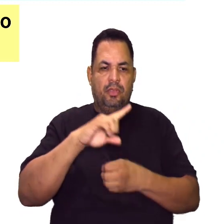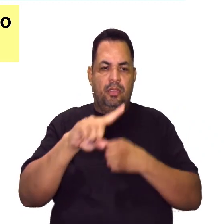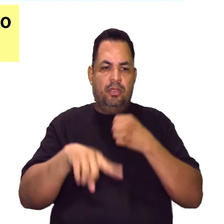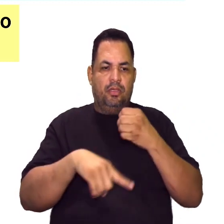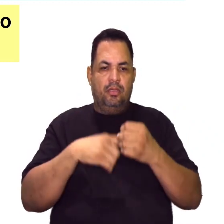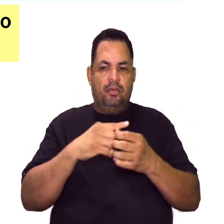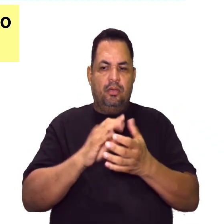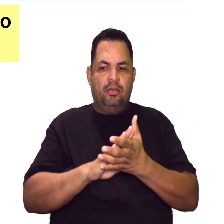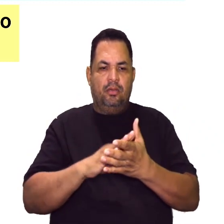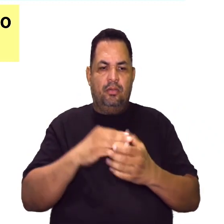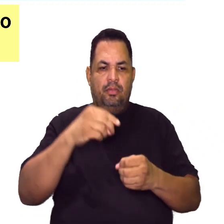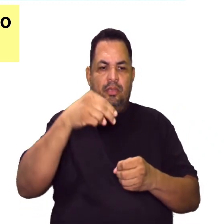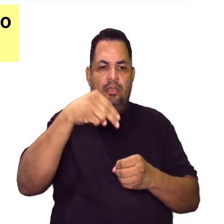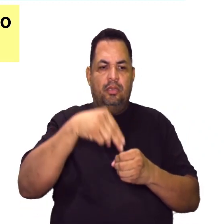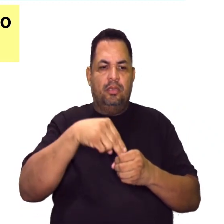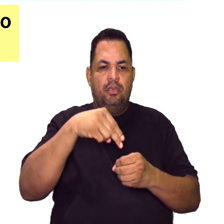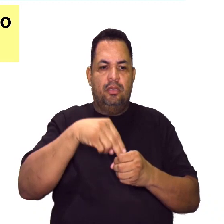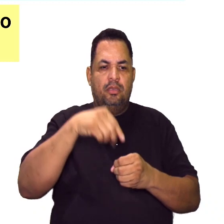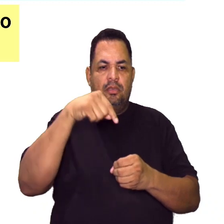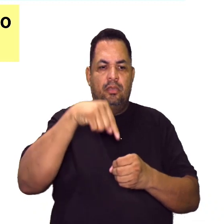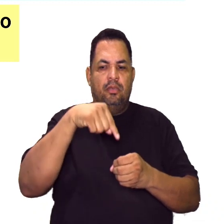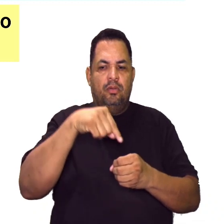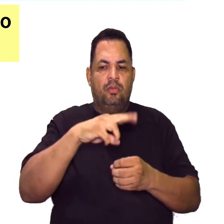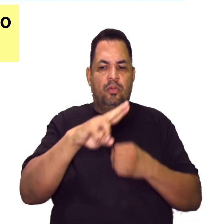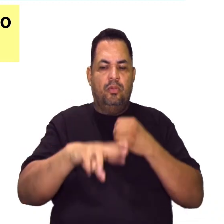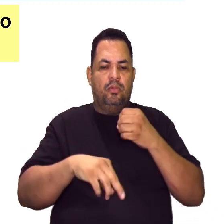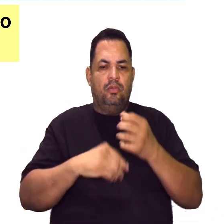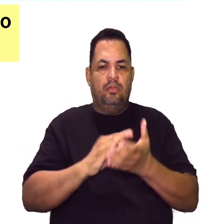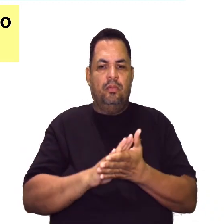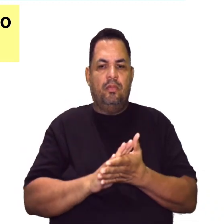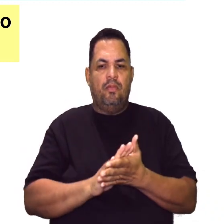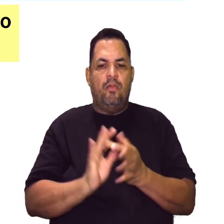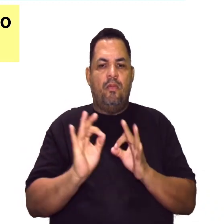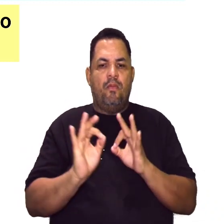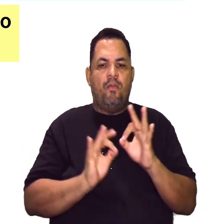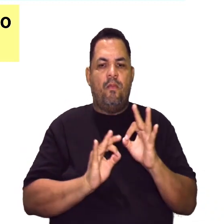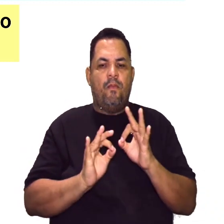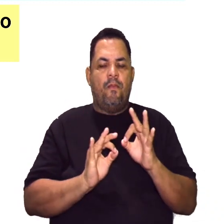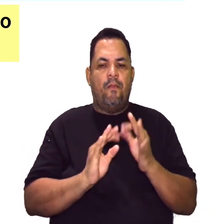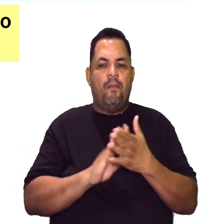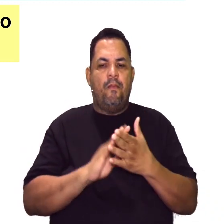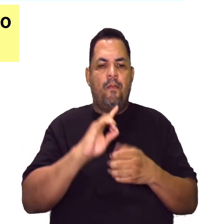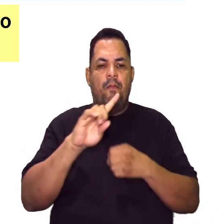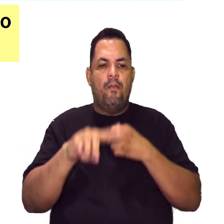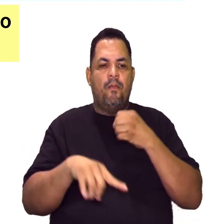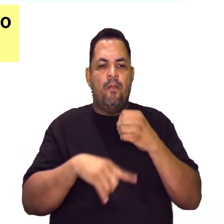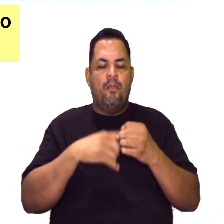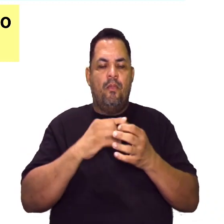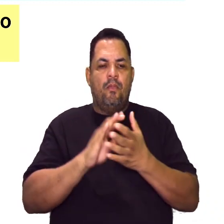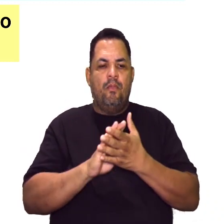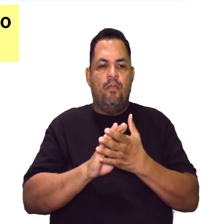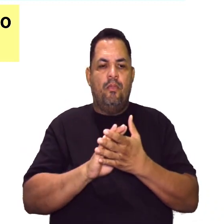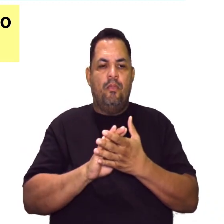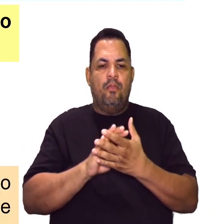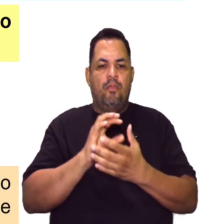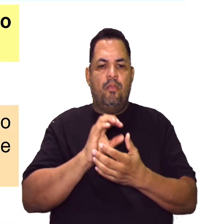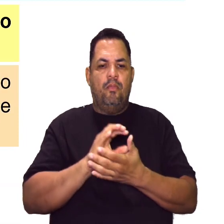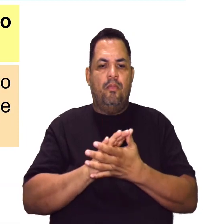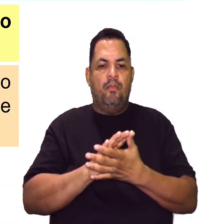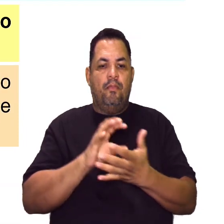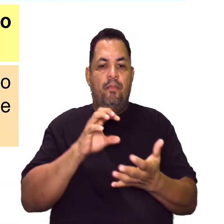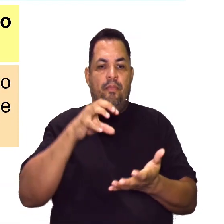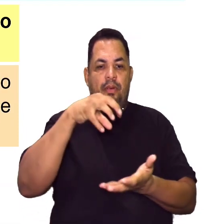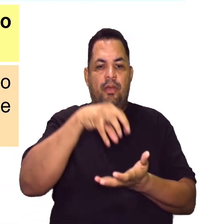é denominado o átomo central, ou seja, o átomo do elemento